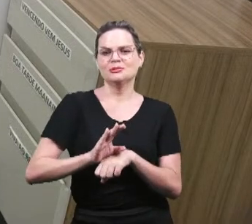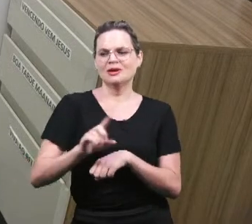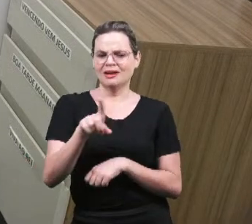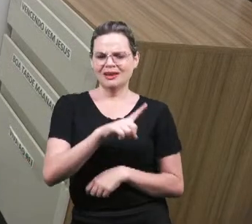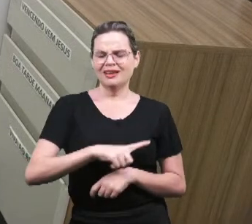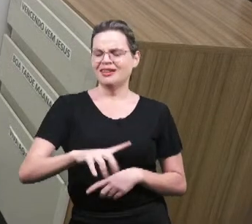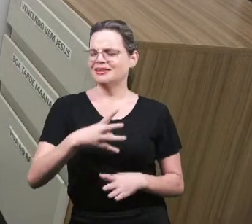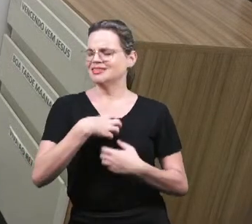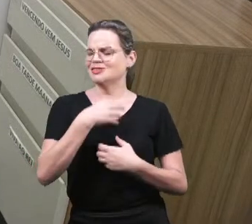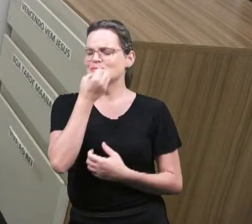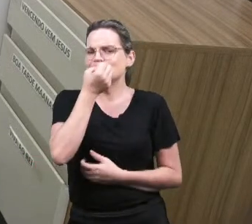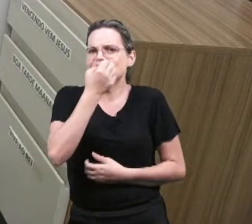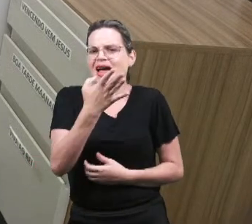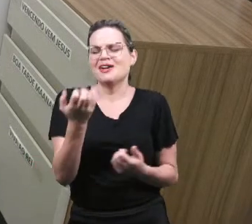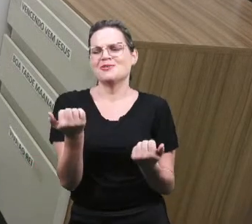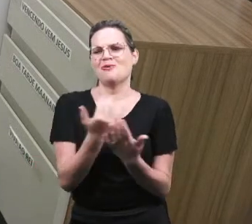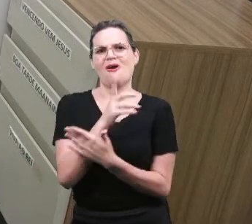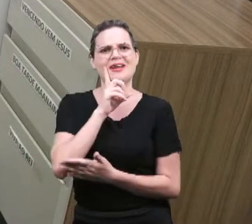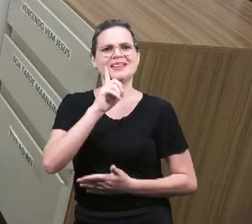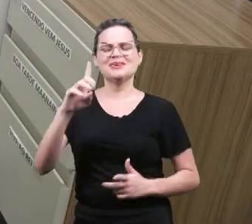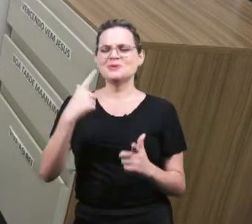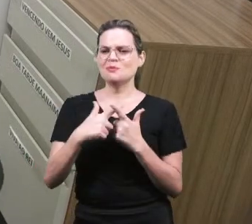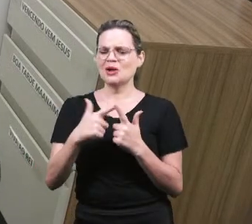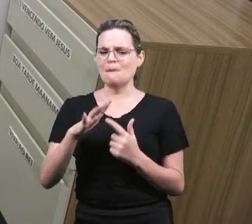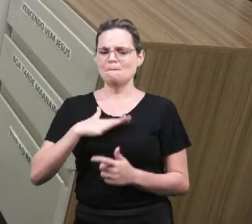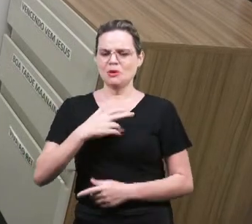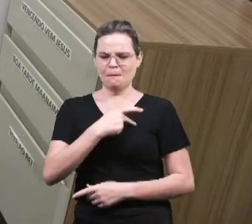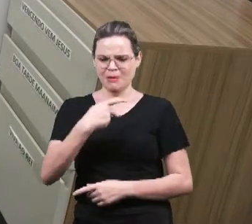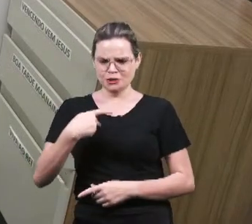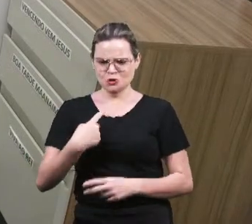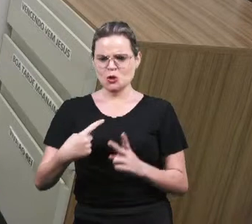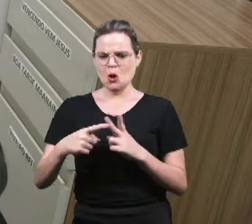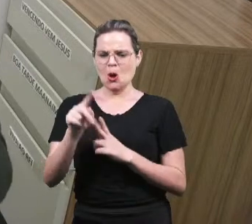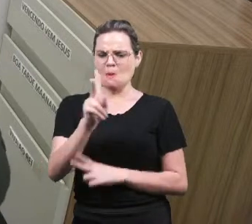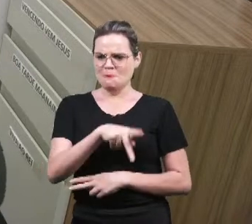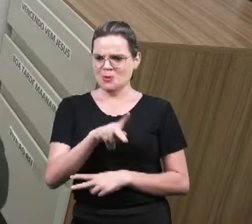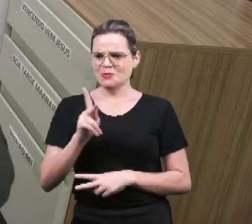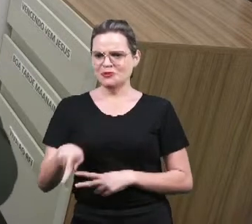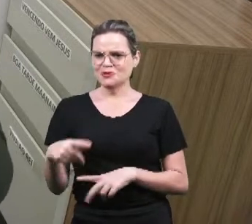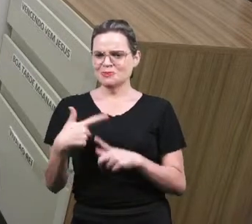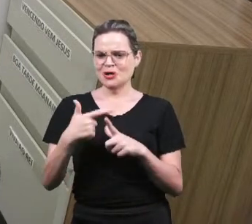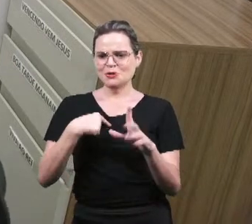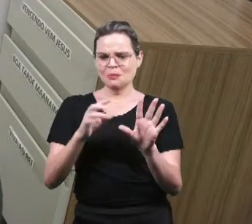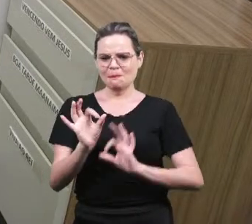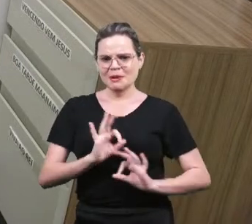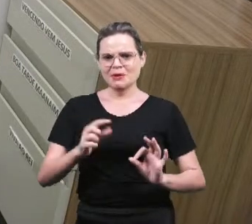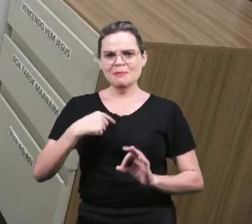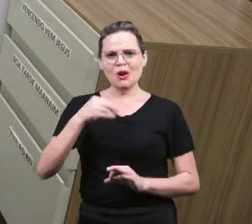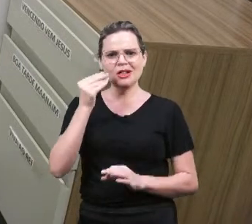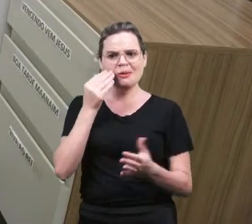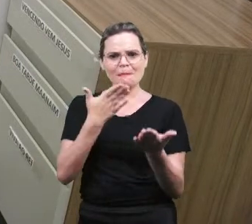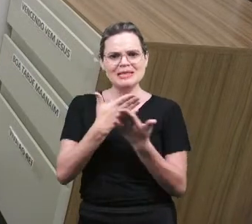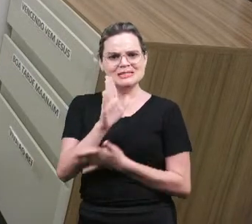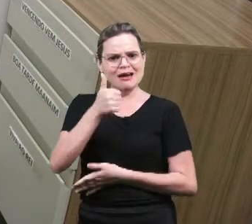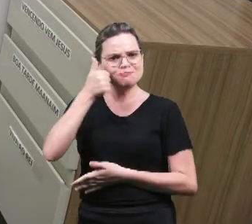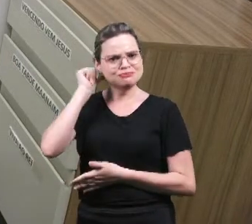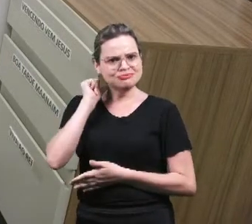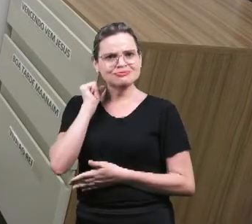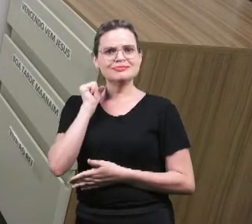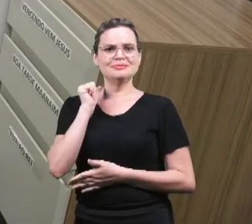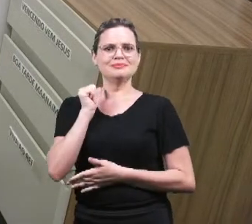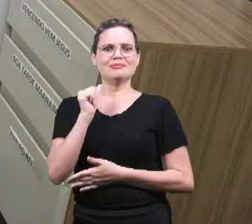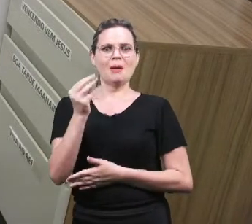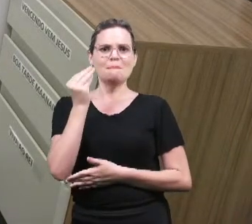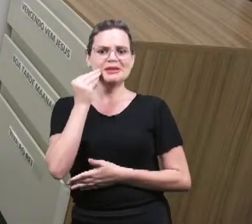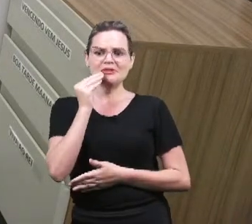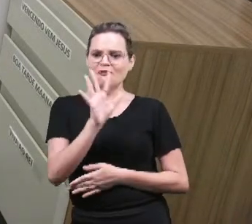glorificam, olha, que bênção, eu tenho o pastor e eu tenho o meu professor, porque eu estou me preparando para a universidade, estou me preparando para